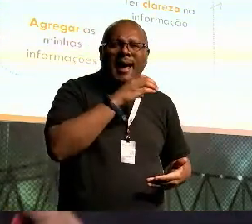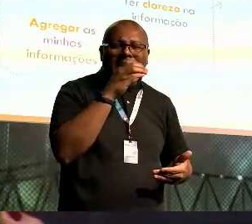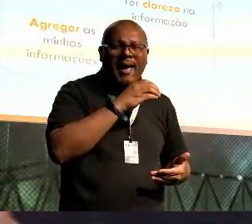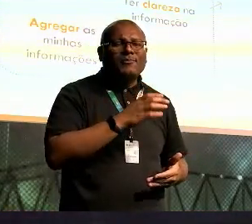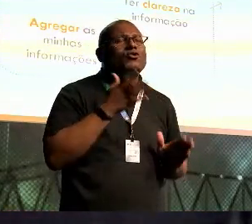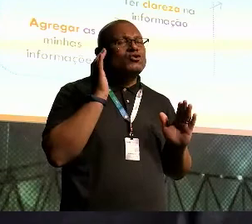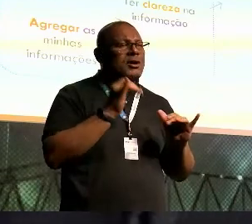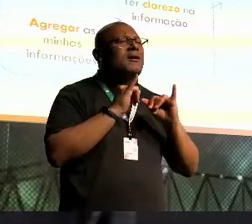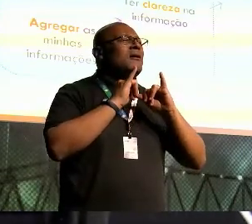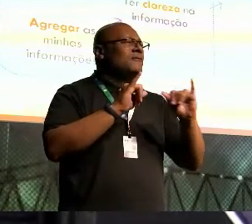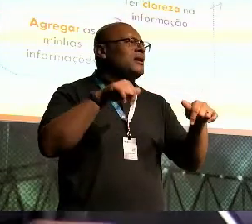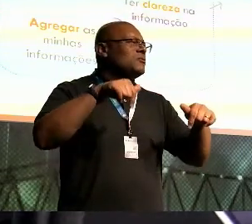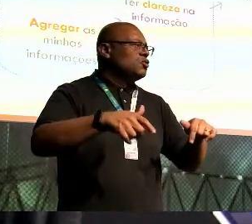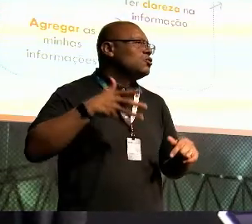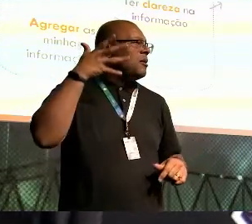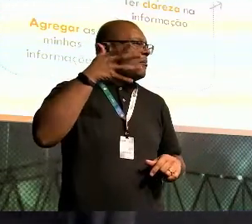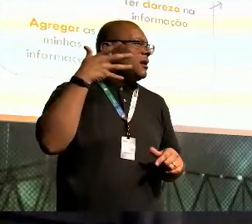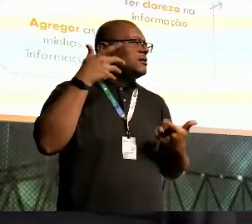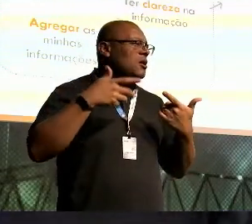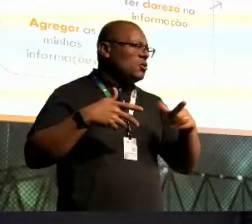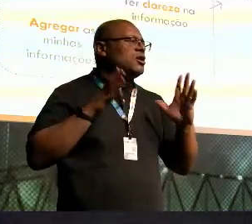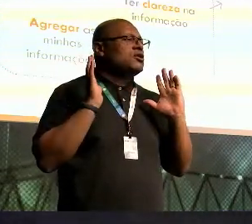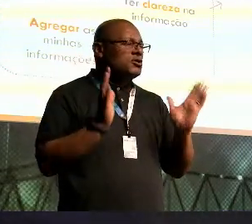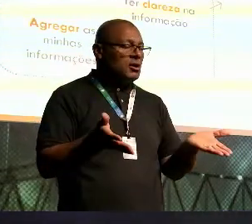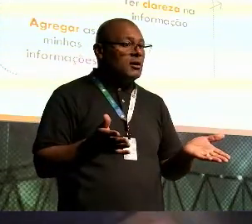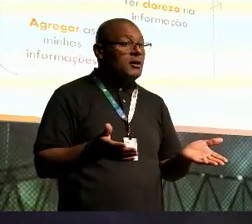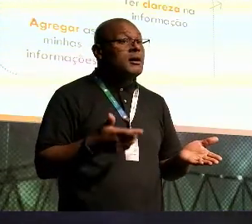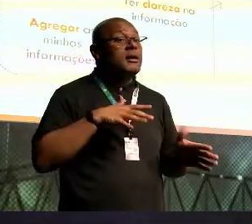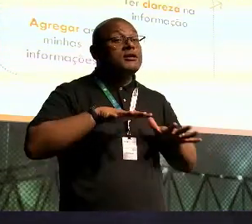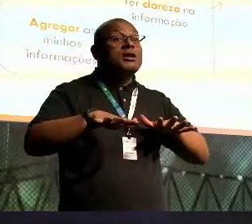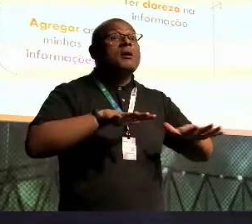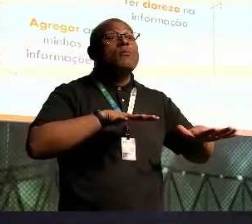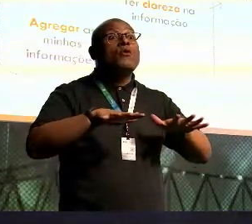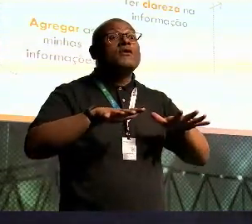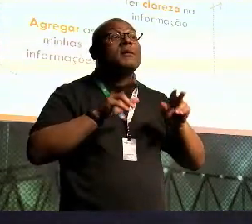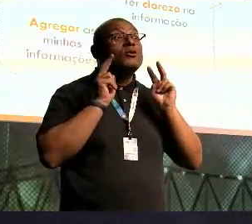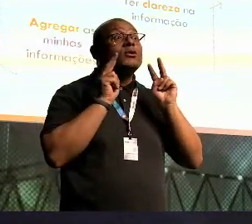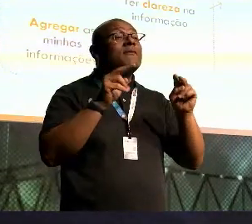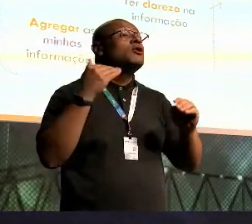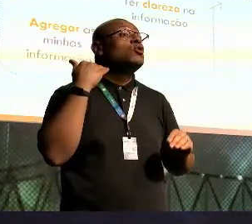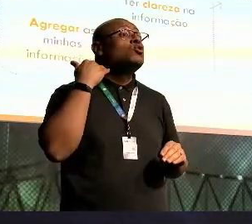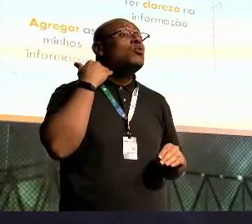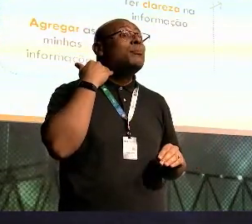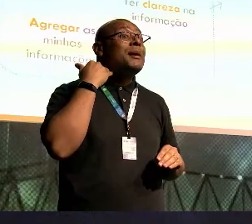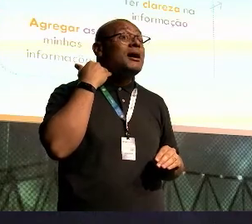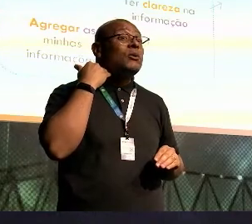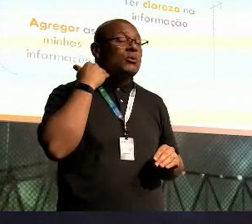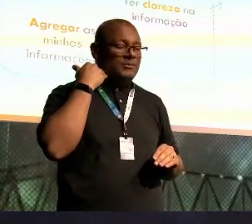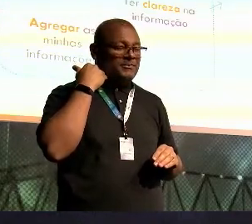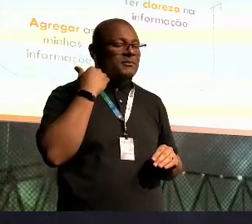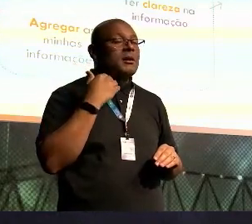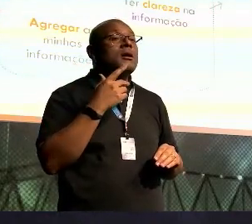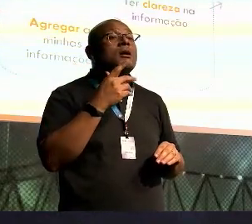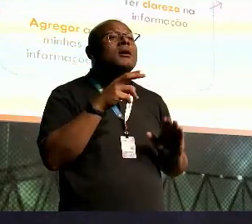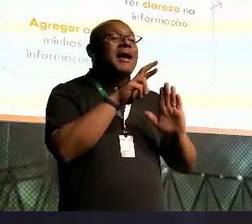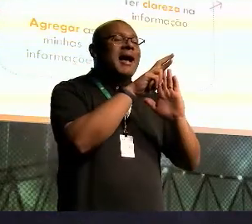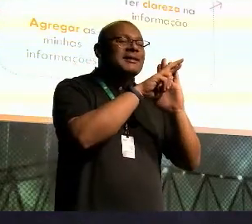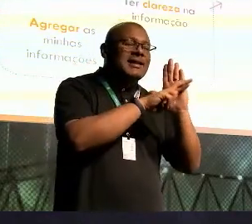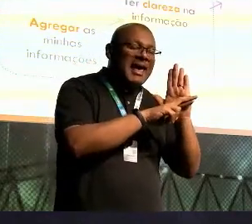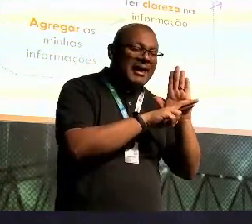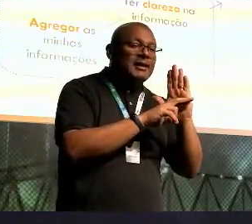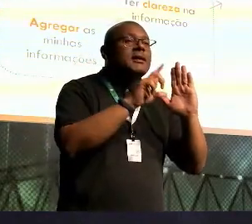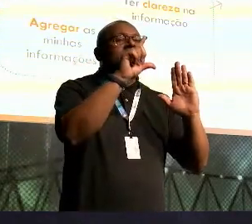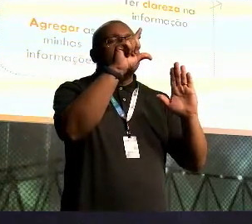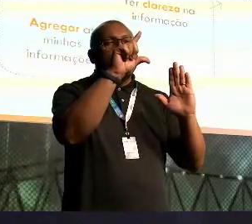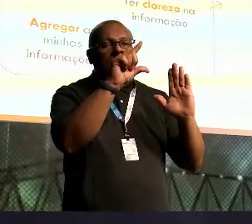foi falado hoje nas outras palestras. E é esse o movimento que a gente está vendo nos bancos, até desafogando na parte regulatória. Os bancos